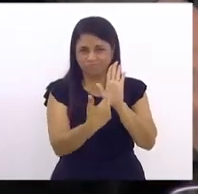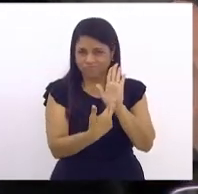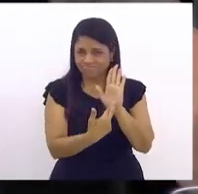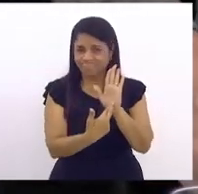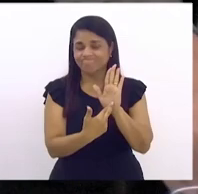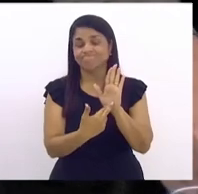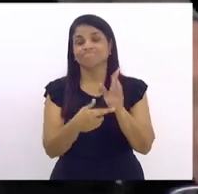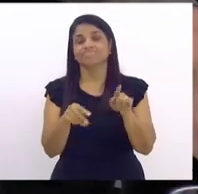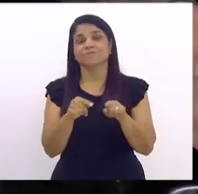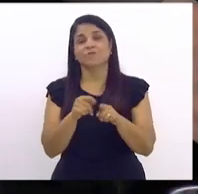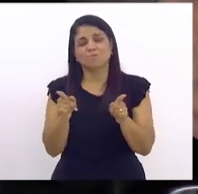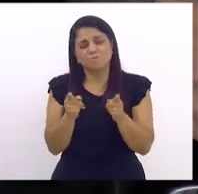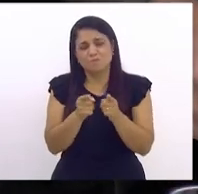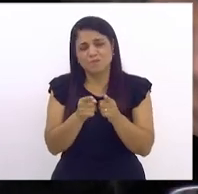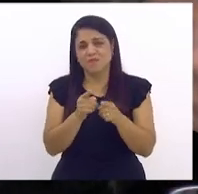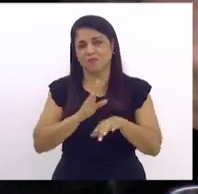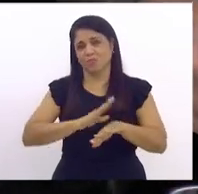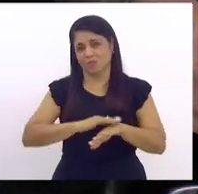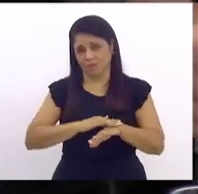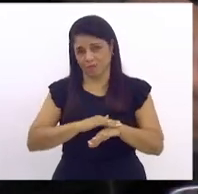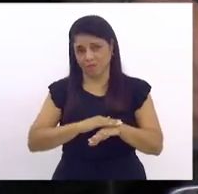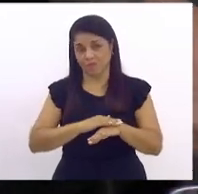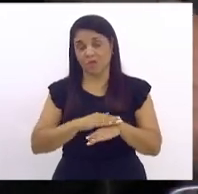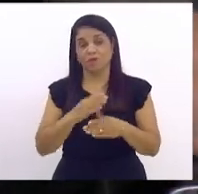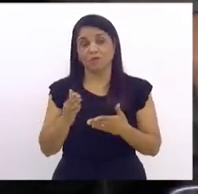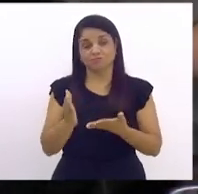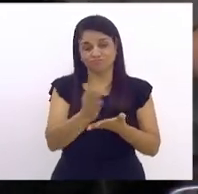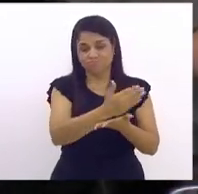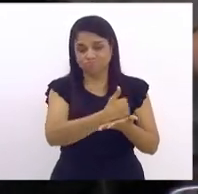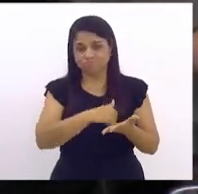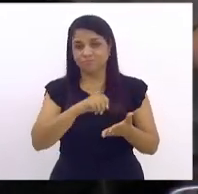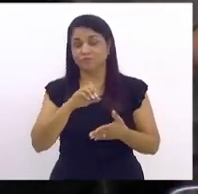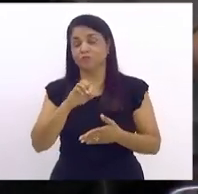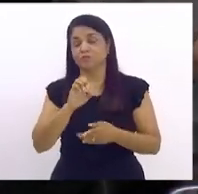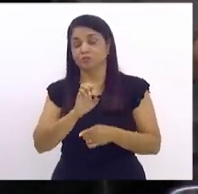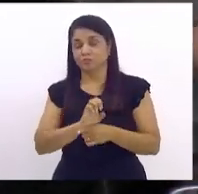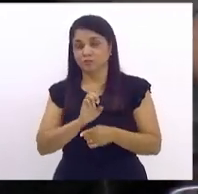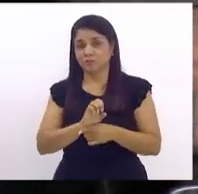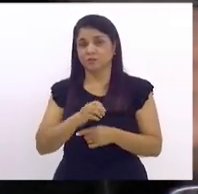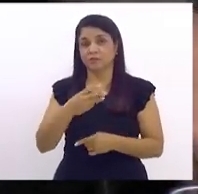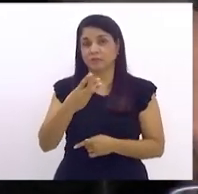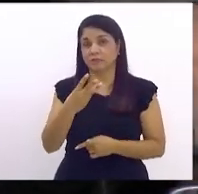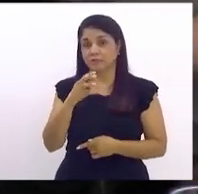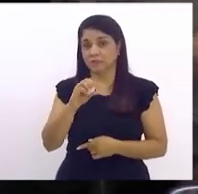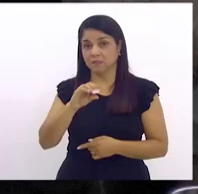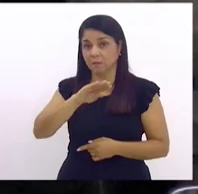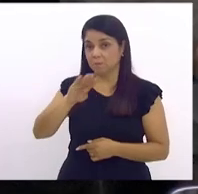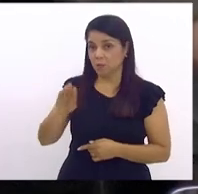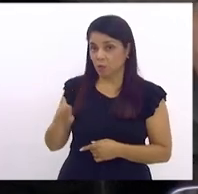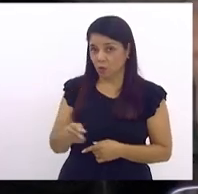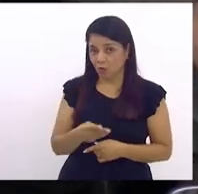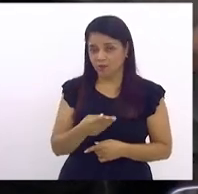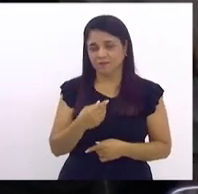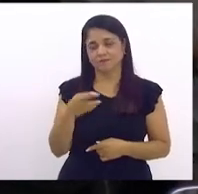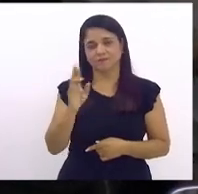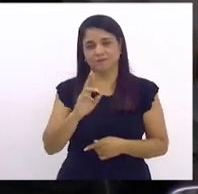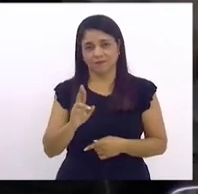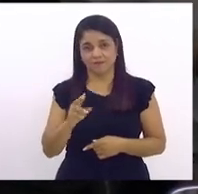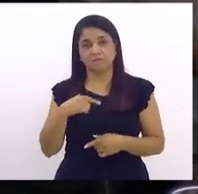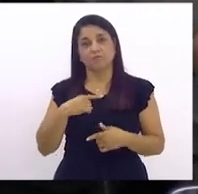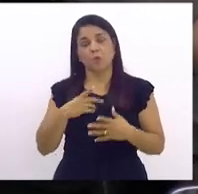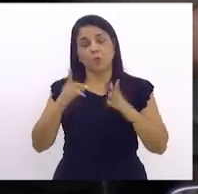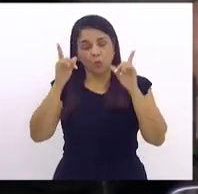aí, assim mesmo, o Estado captou 30 milhões de reais com isso, e foi um alívio, evidentemente, para quem devia o